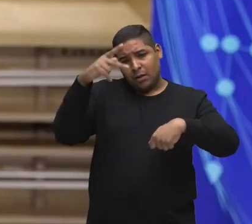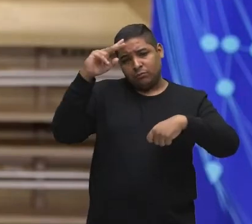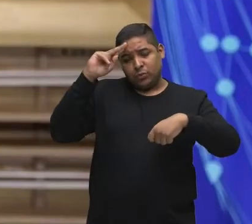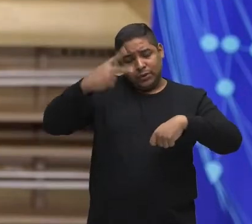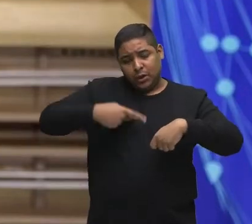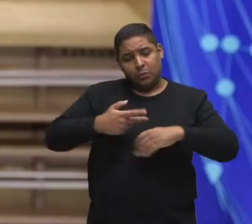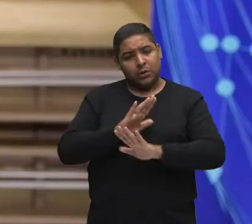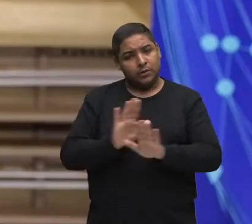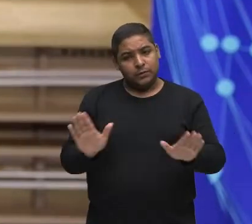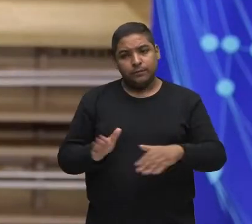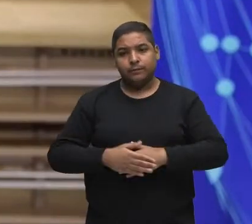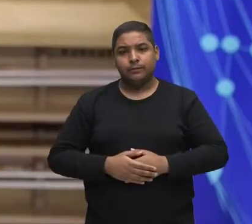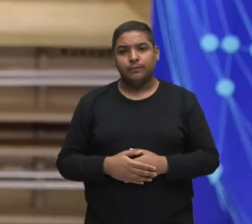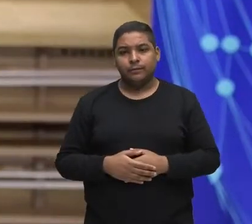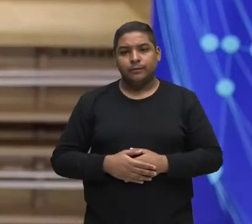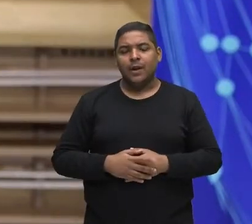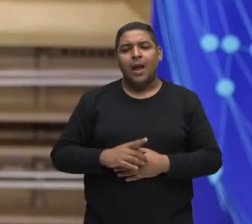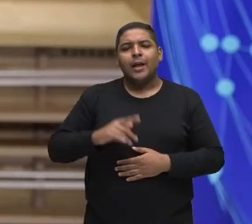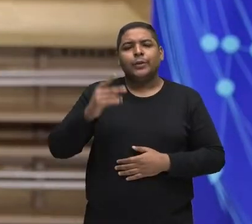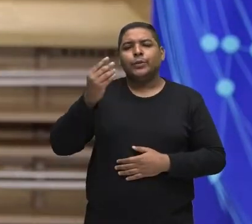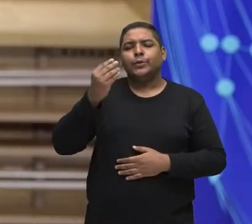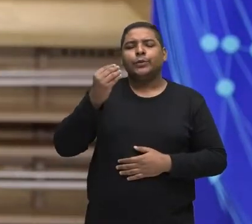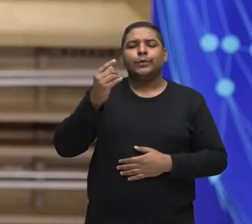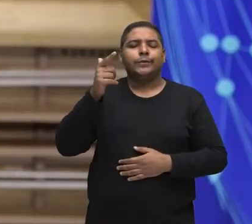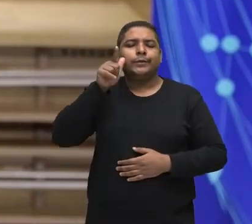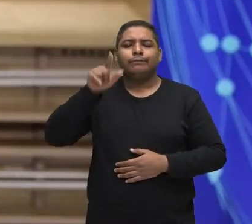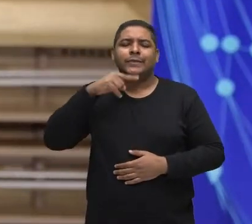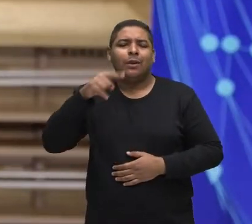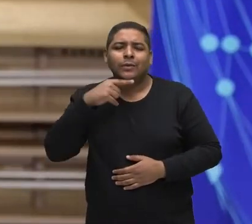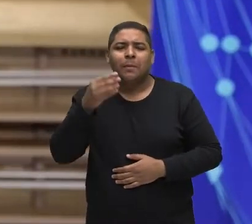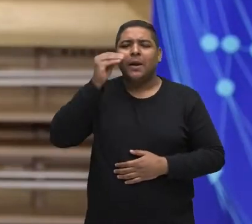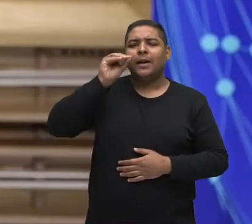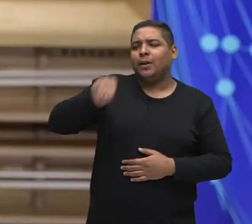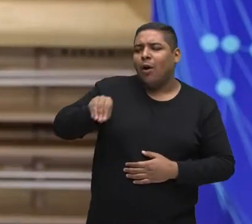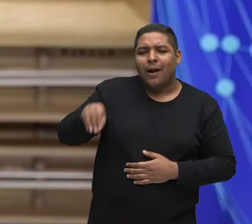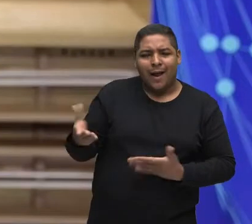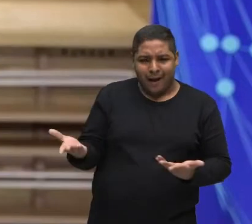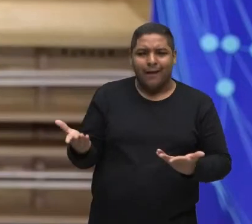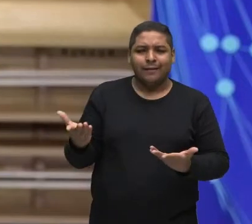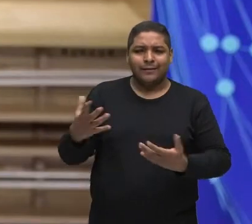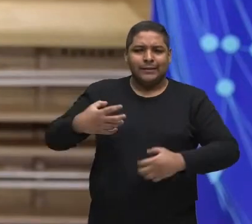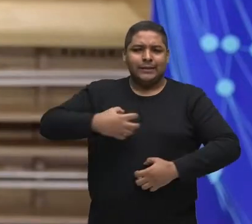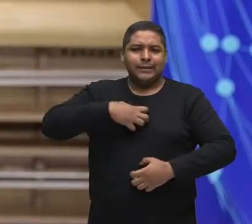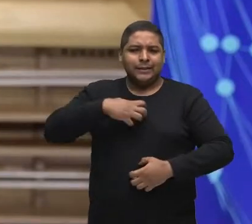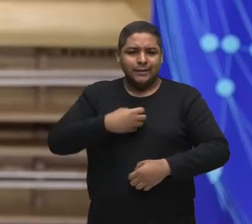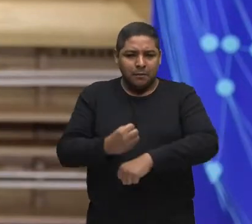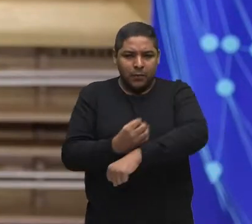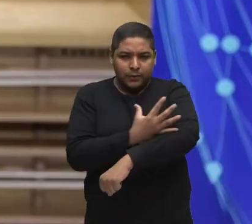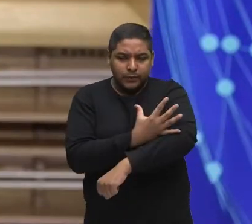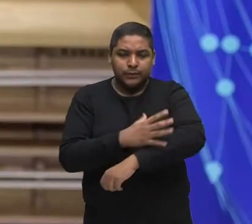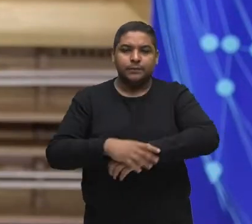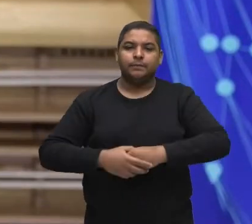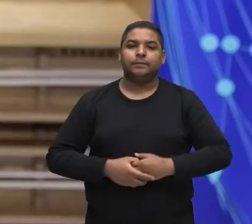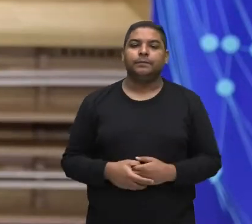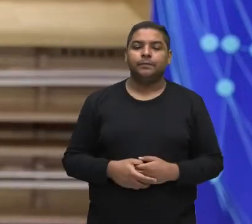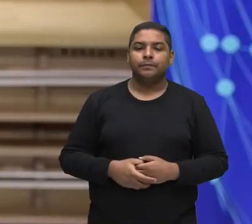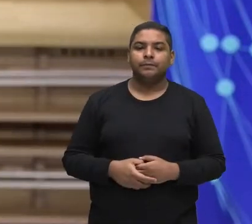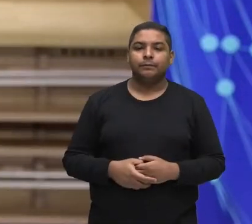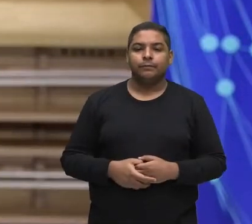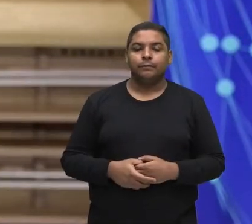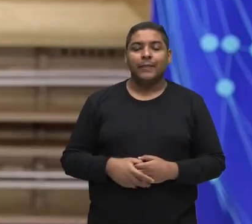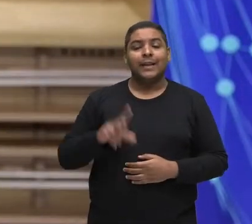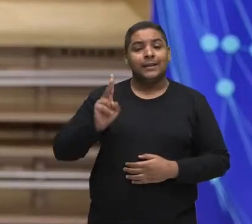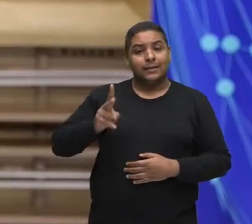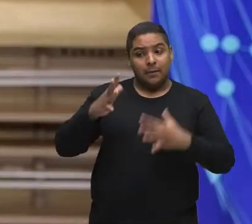não dá para a gente passar correndo pelas emoções. A gente precisa reconhecer e processar cada uma delas. Esteja